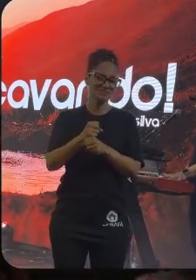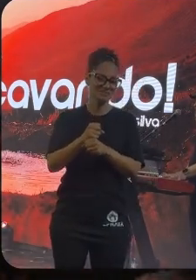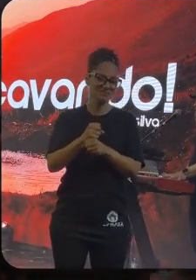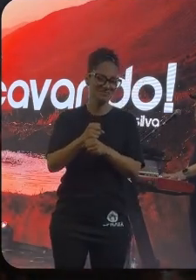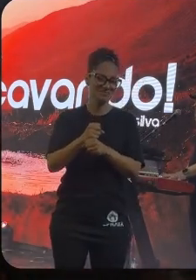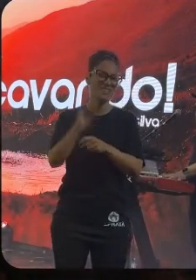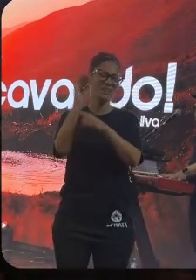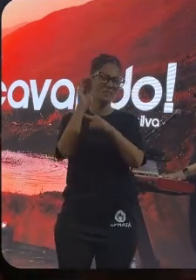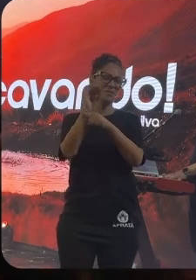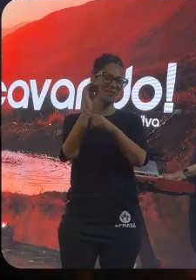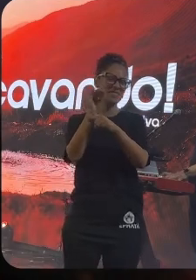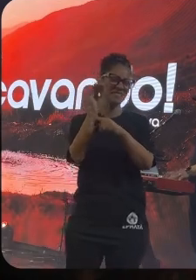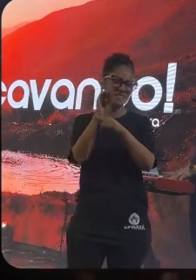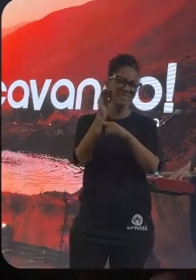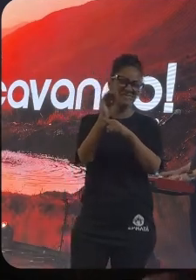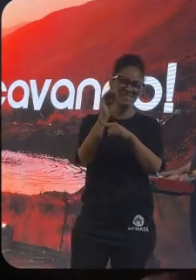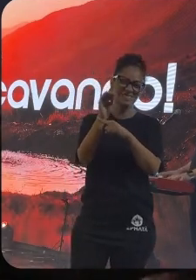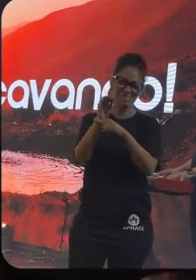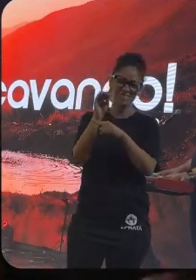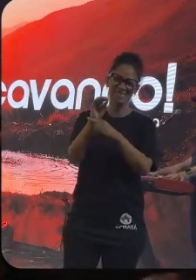Prepara!